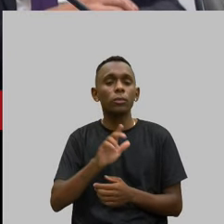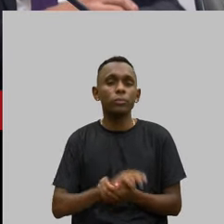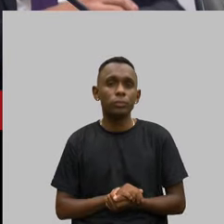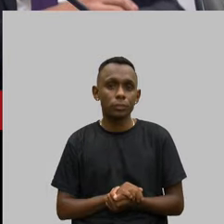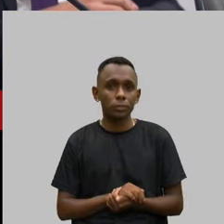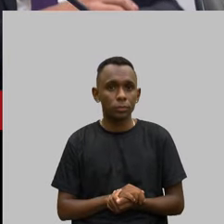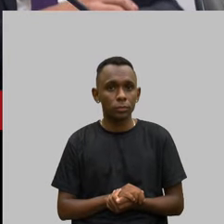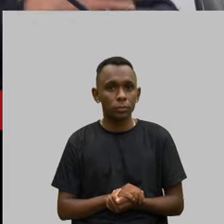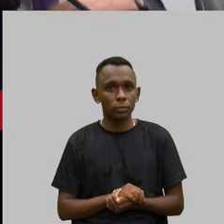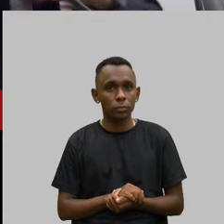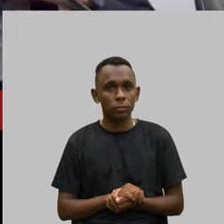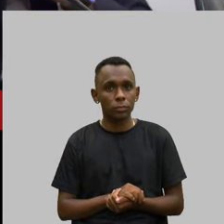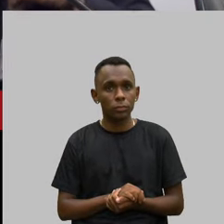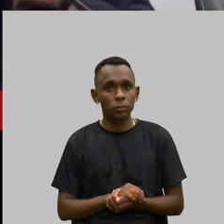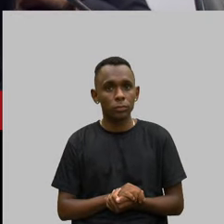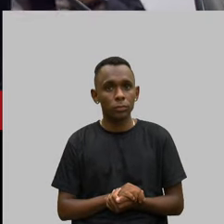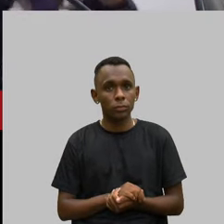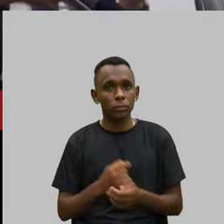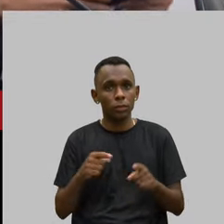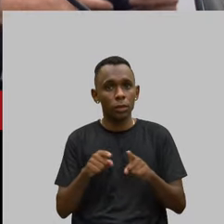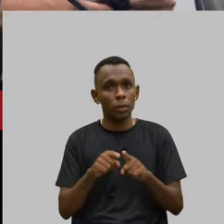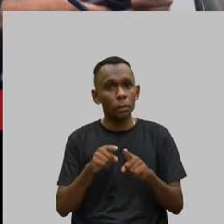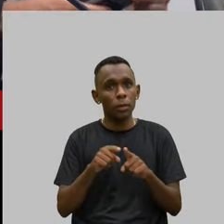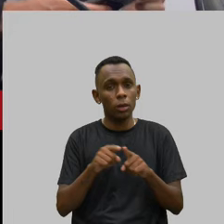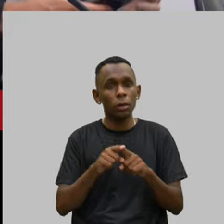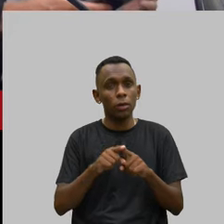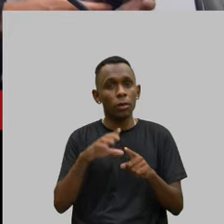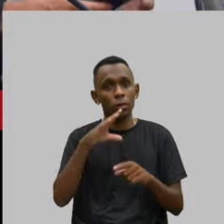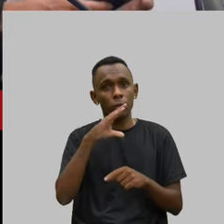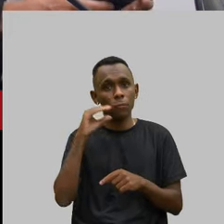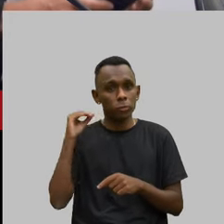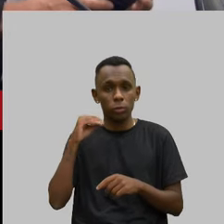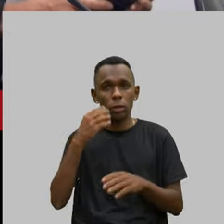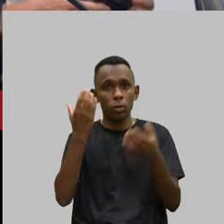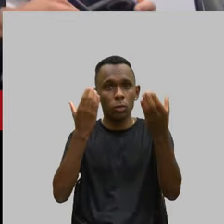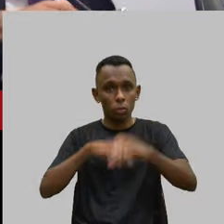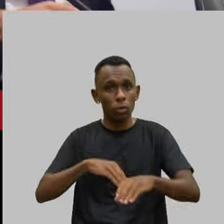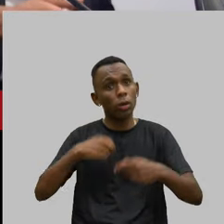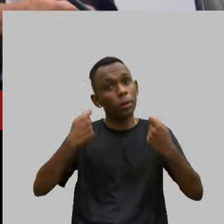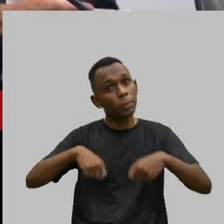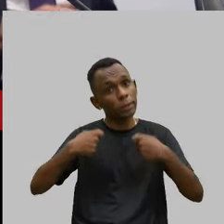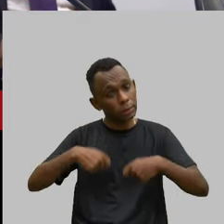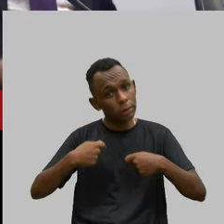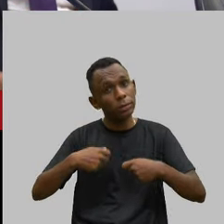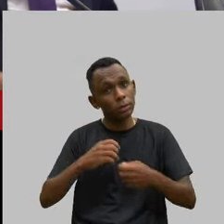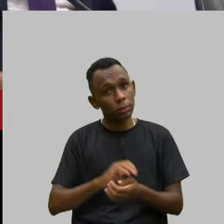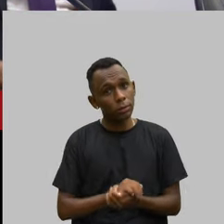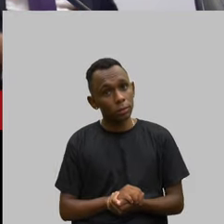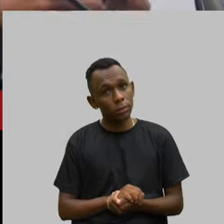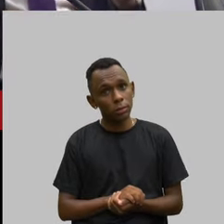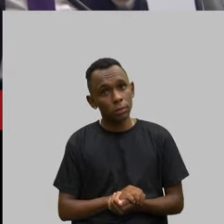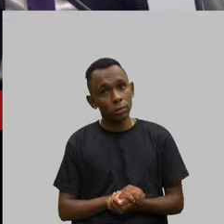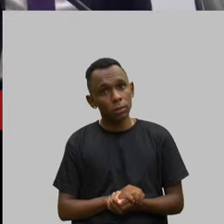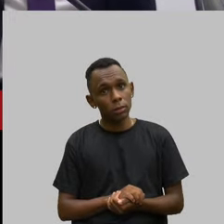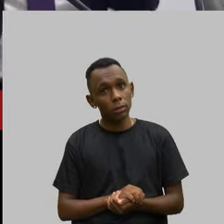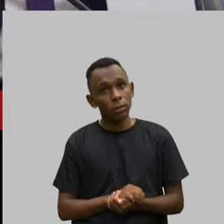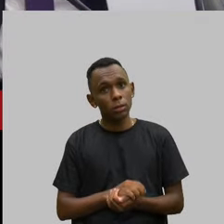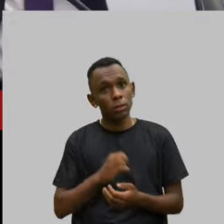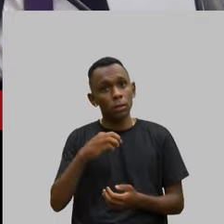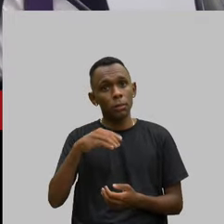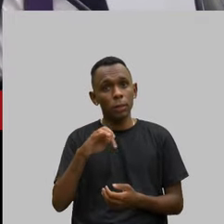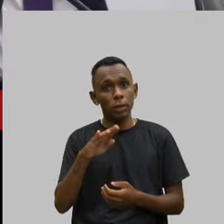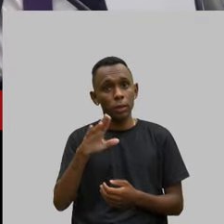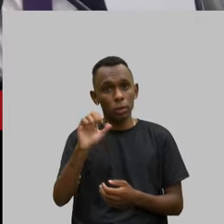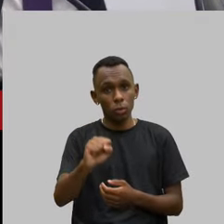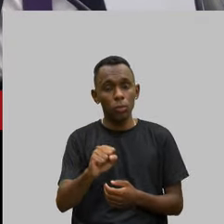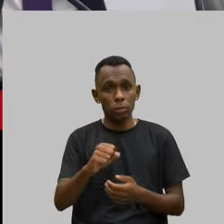Universitário nomeação de funcionários concursados secretária precisamos o Mateus pediu vocês